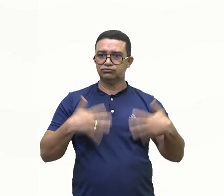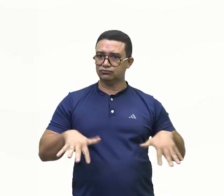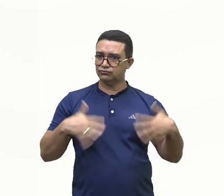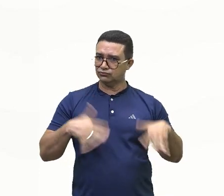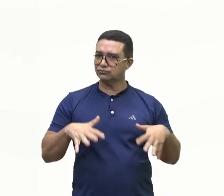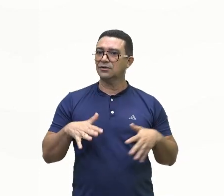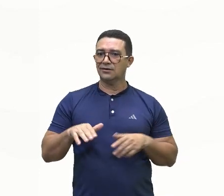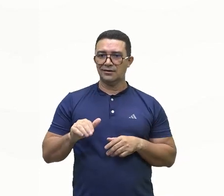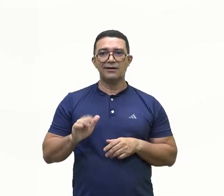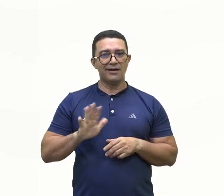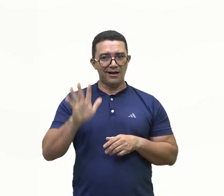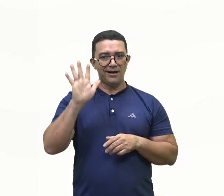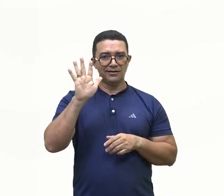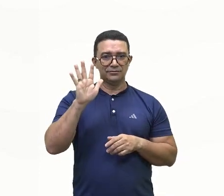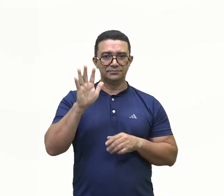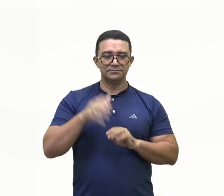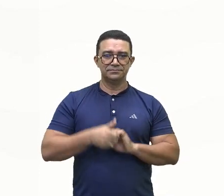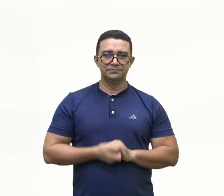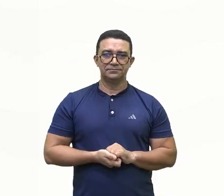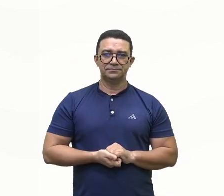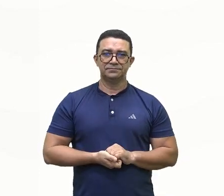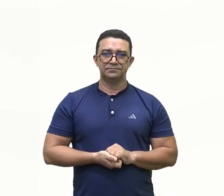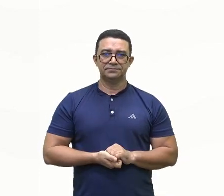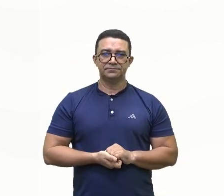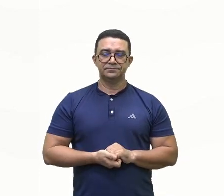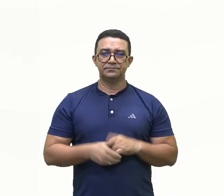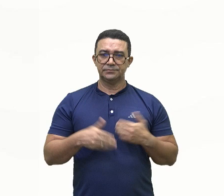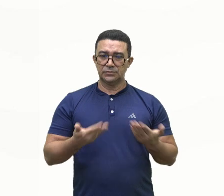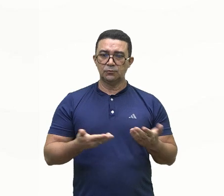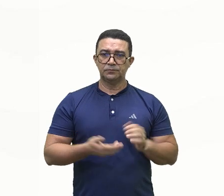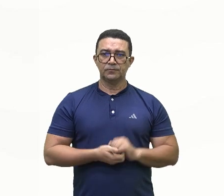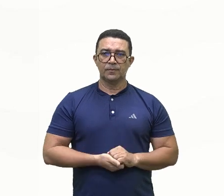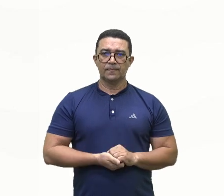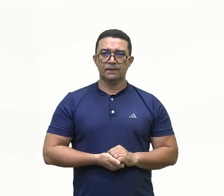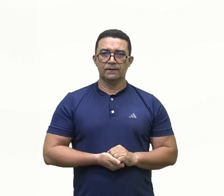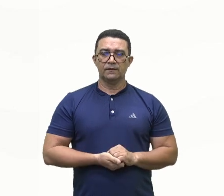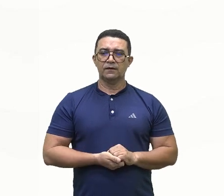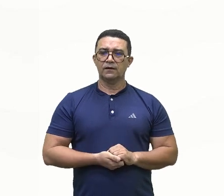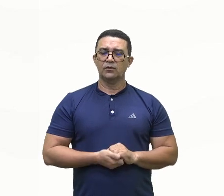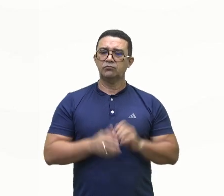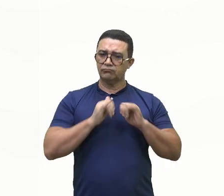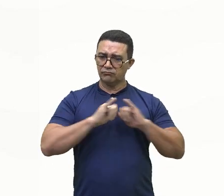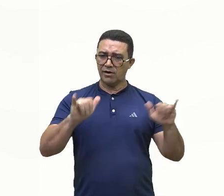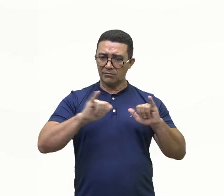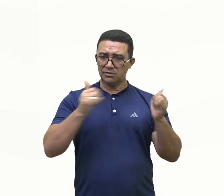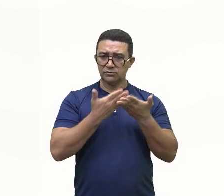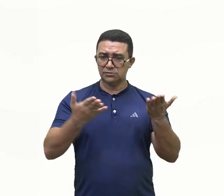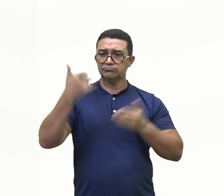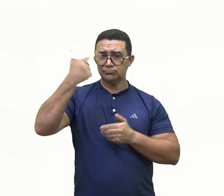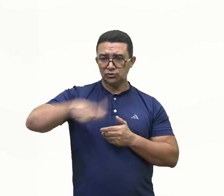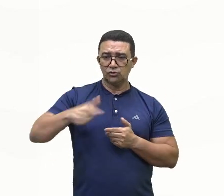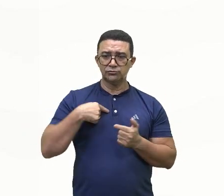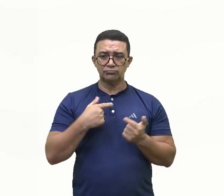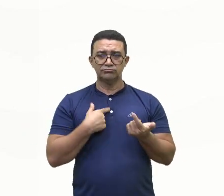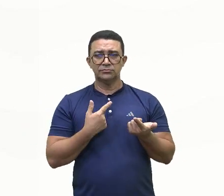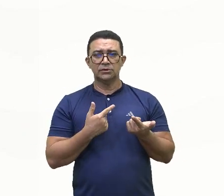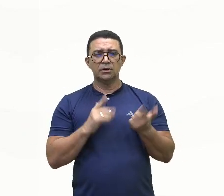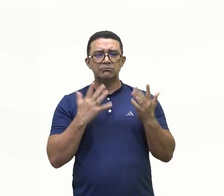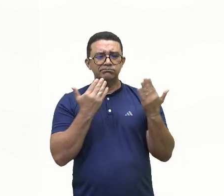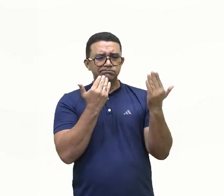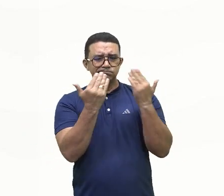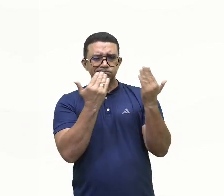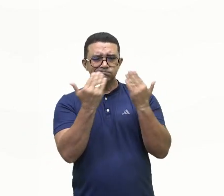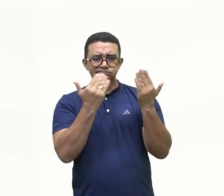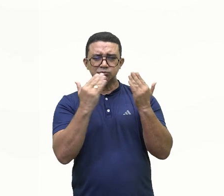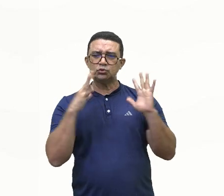deixa essa questão bem evidente para vocês, não é? Vou repetir aqui novamente. Analise todos